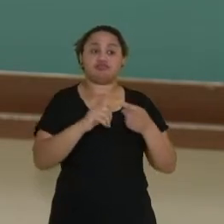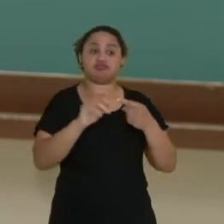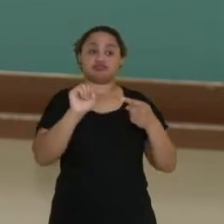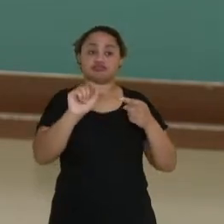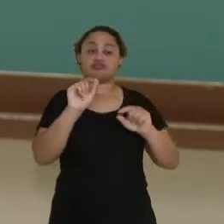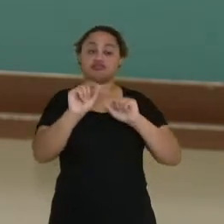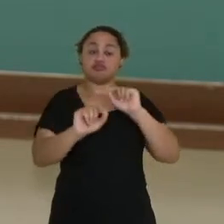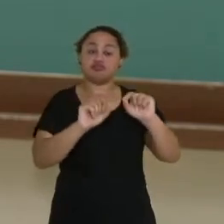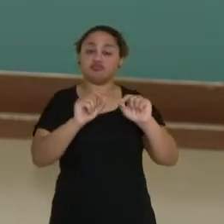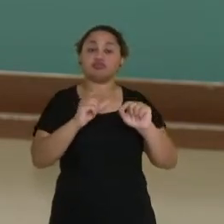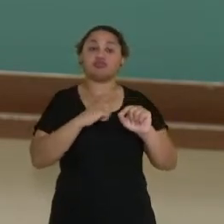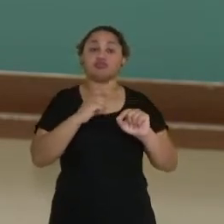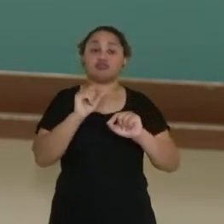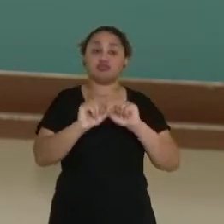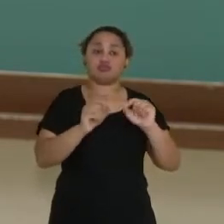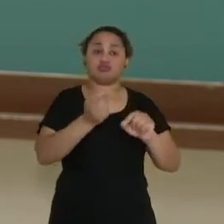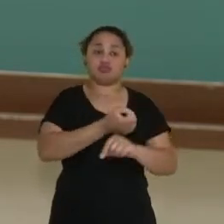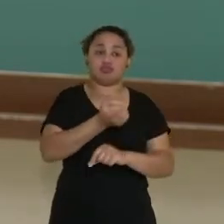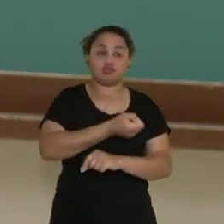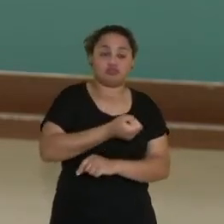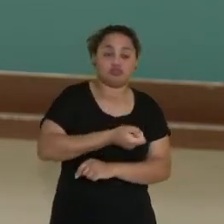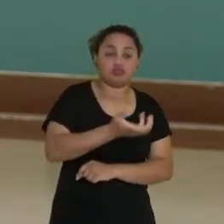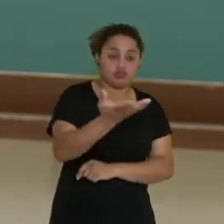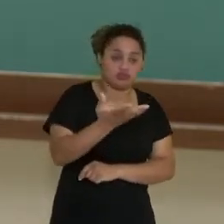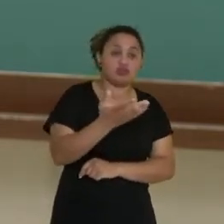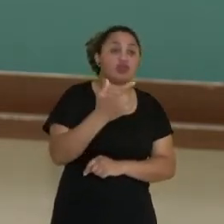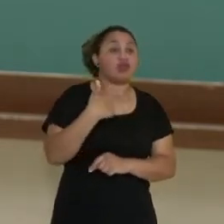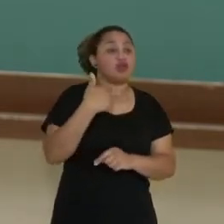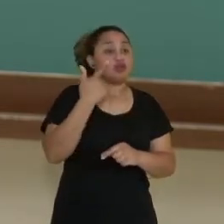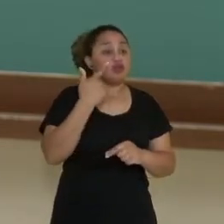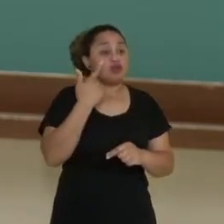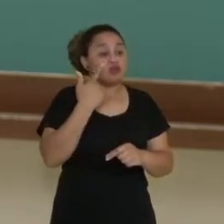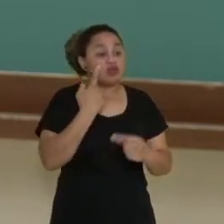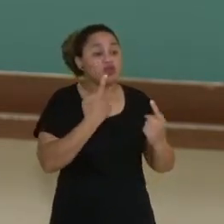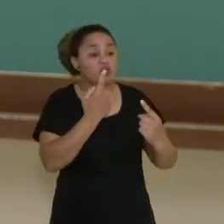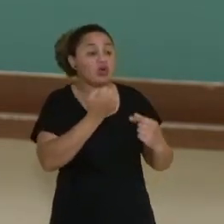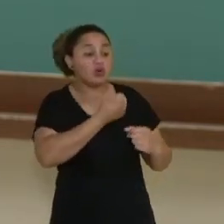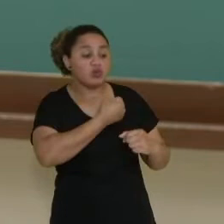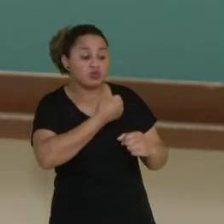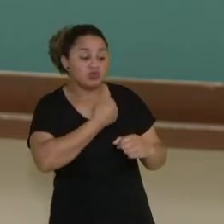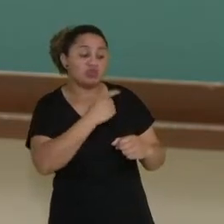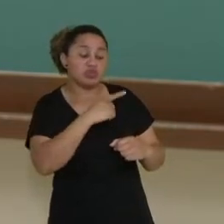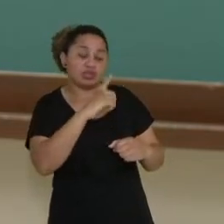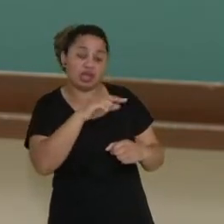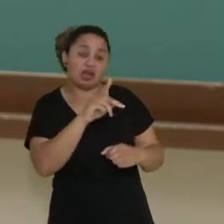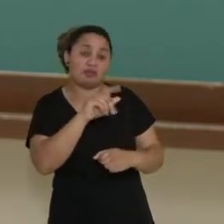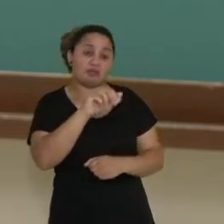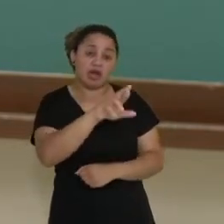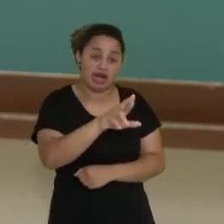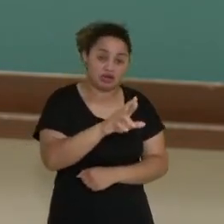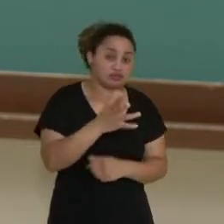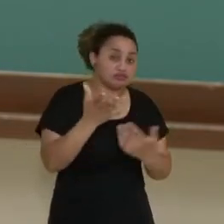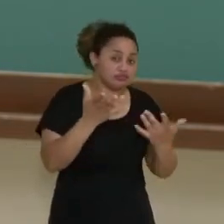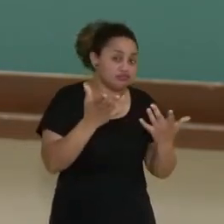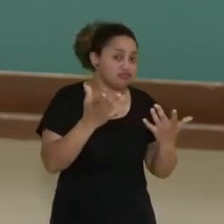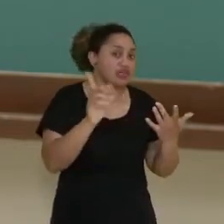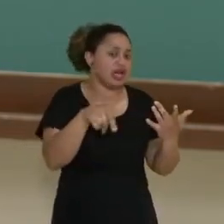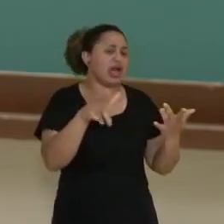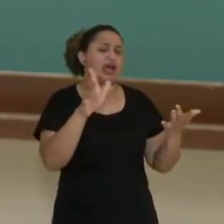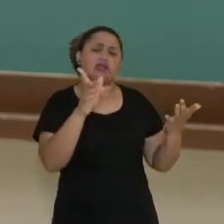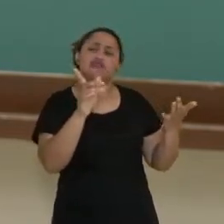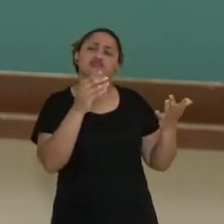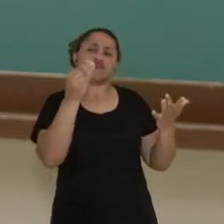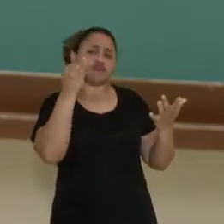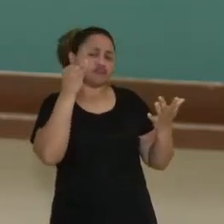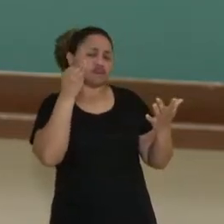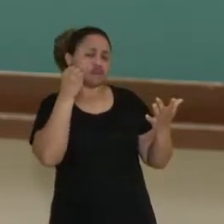A, você tem assim, ó, lançar um dado e verificar se o número obtido é par. Será que isso é um